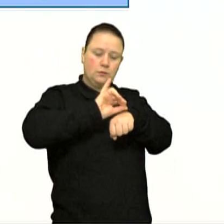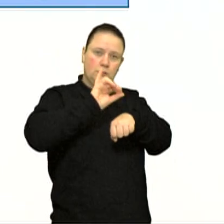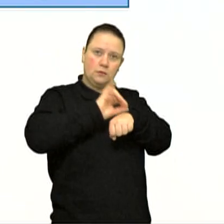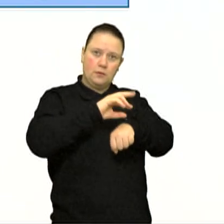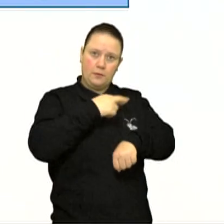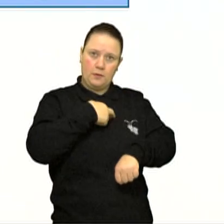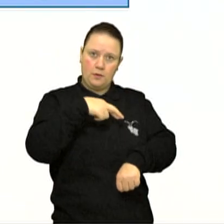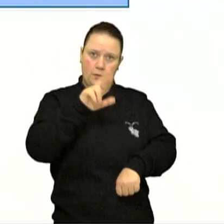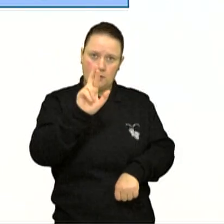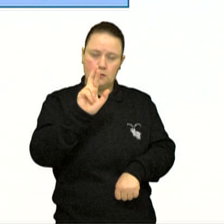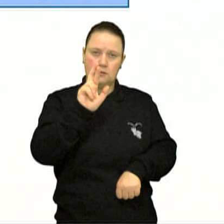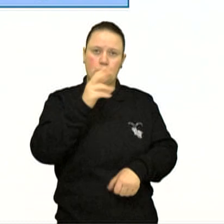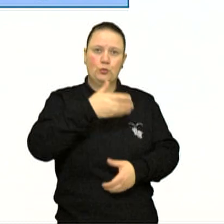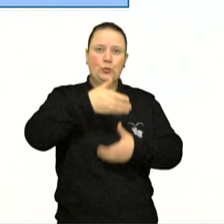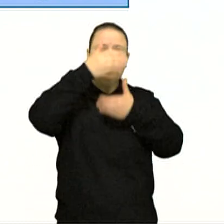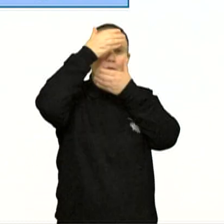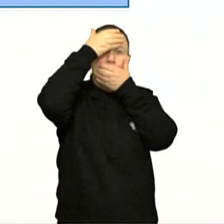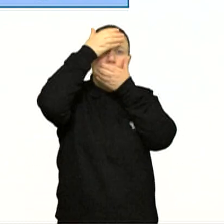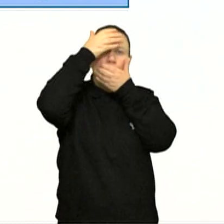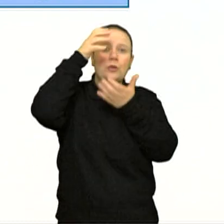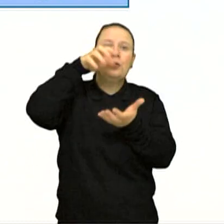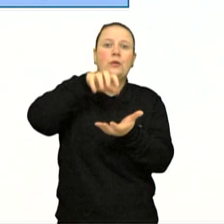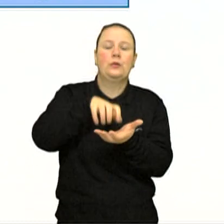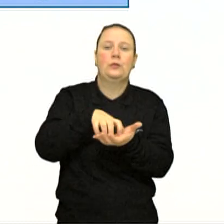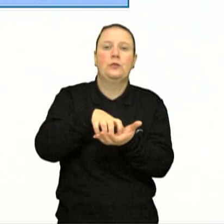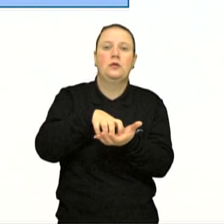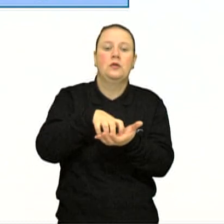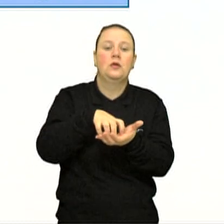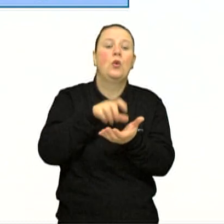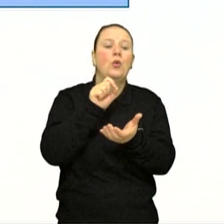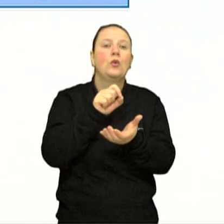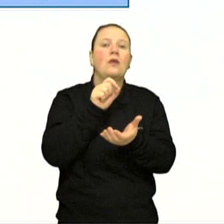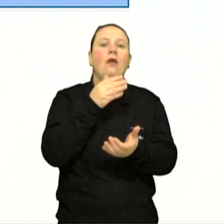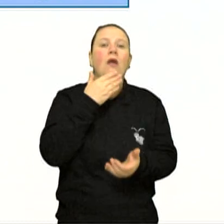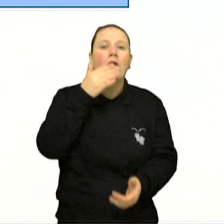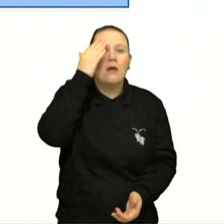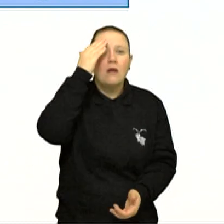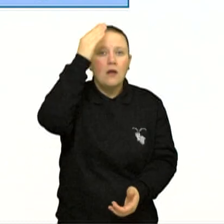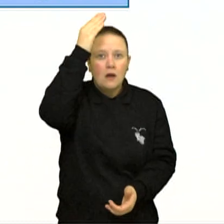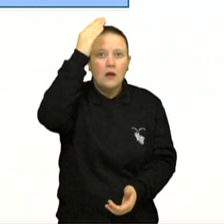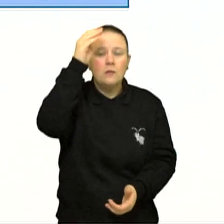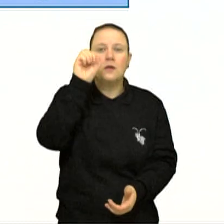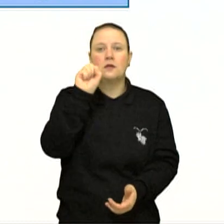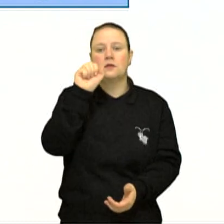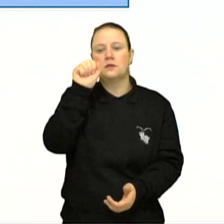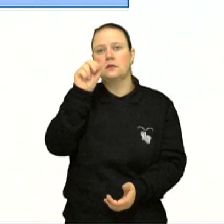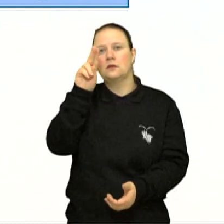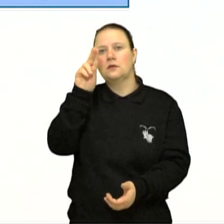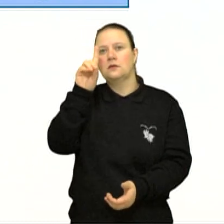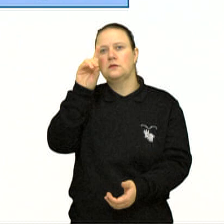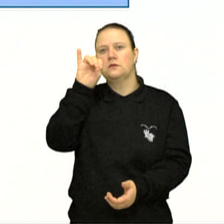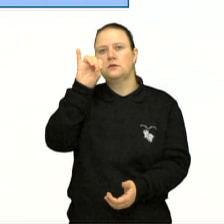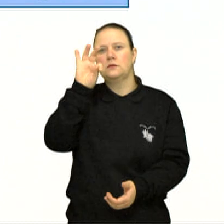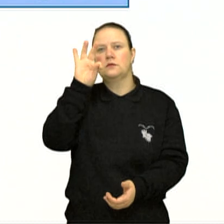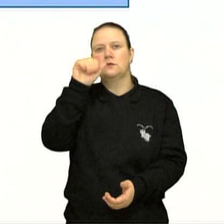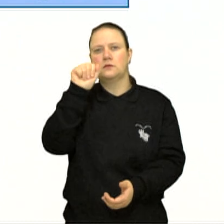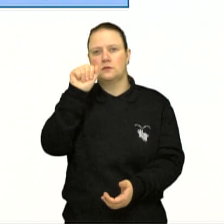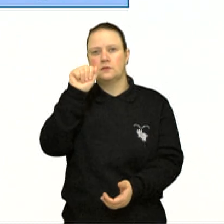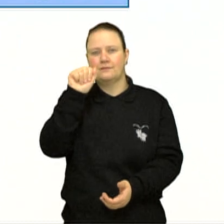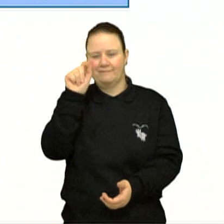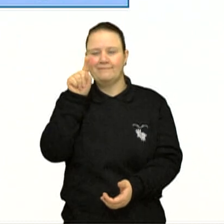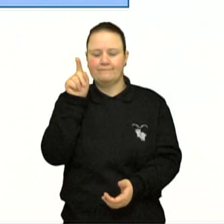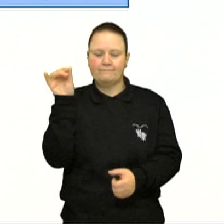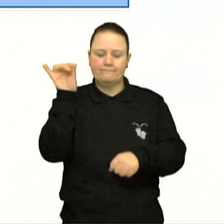islâmico, né, é Meca, na Arábia Saudita. Atualmente, na Arábia Saudita, como vocês podem ver aqui, na